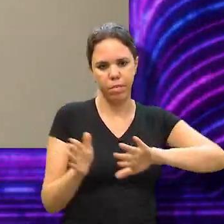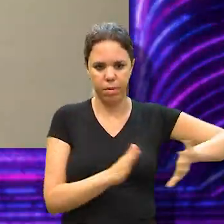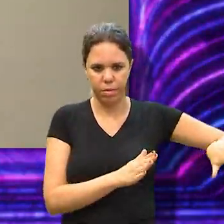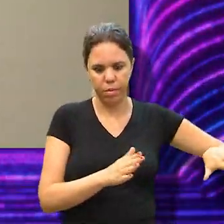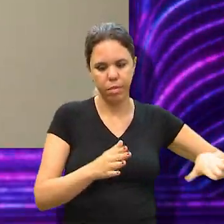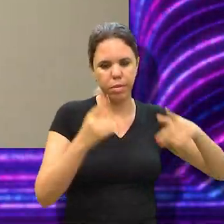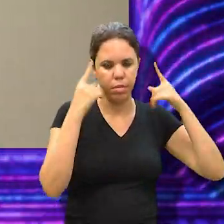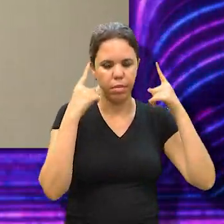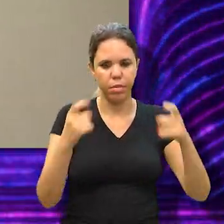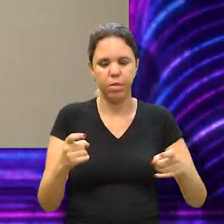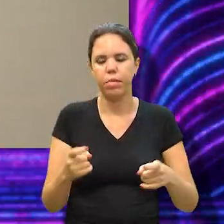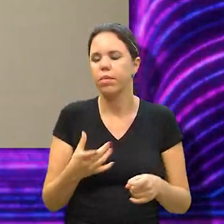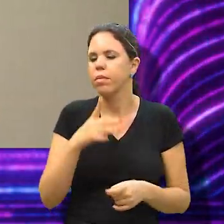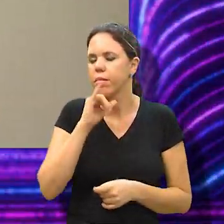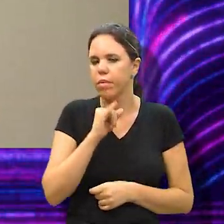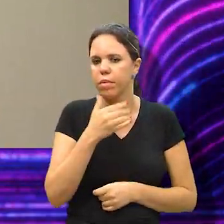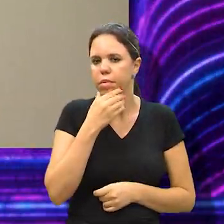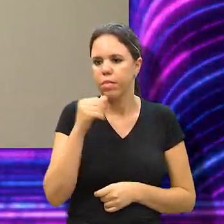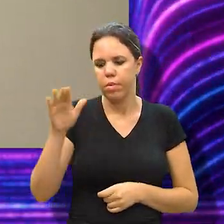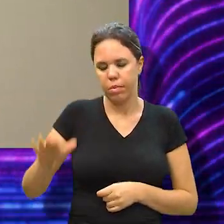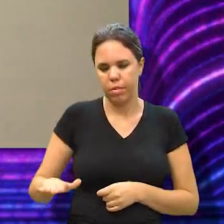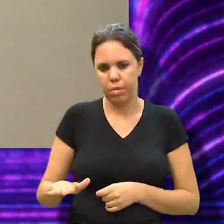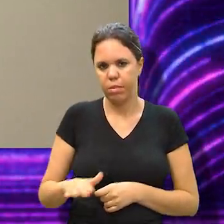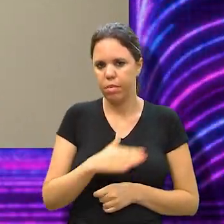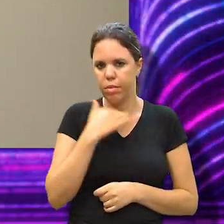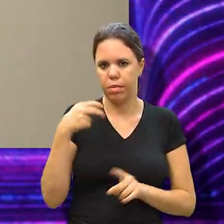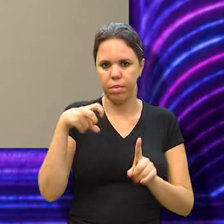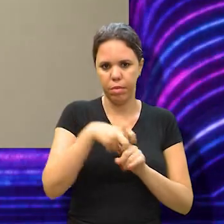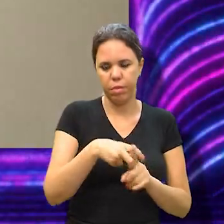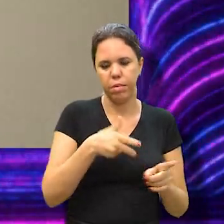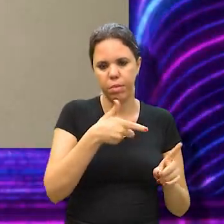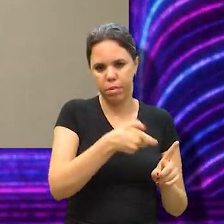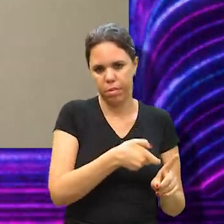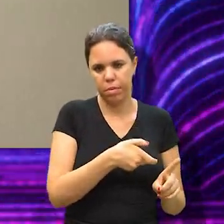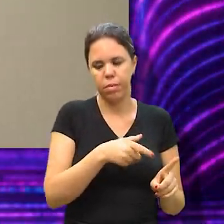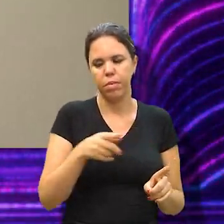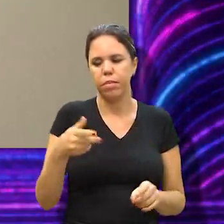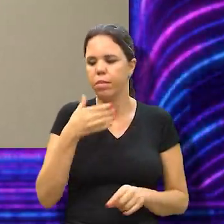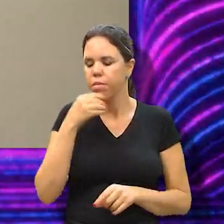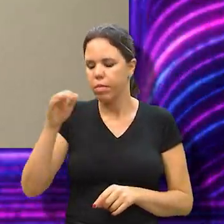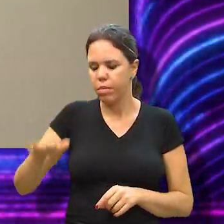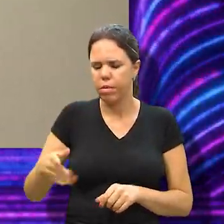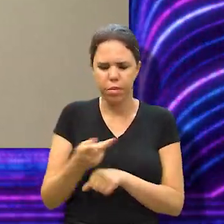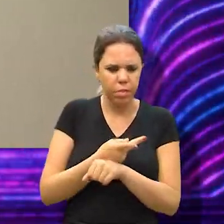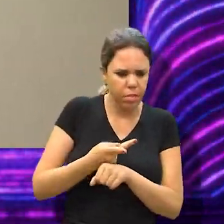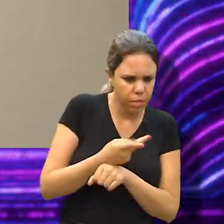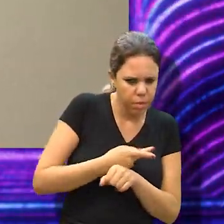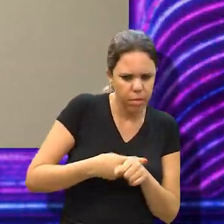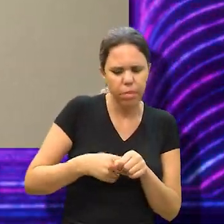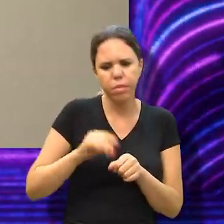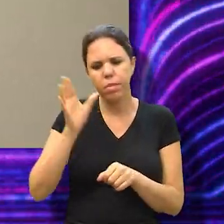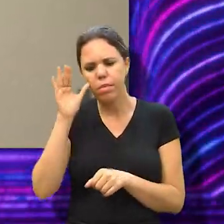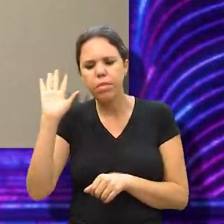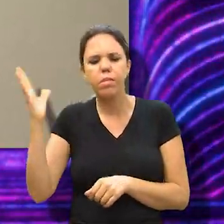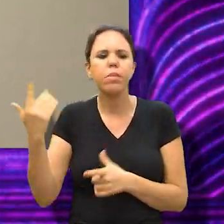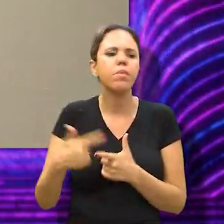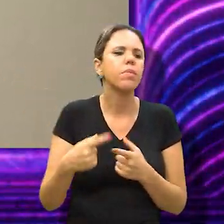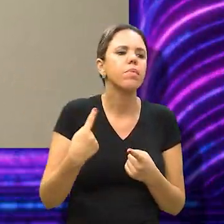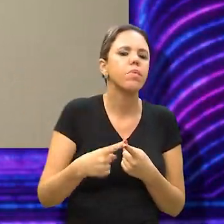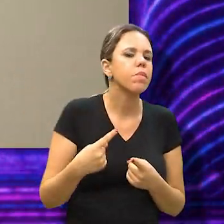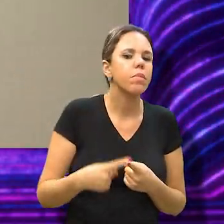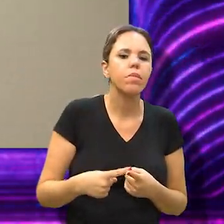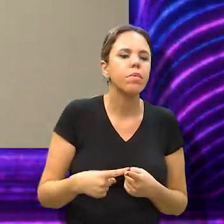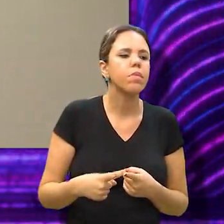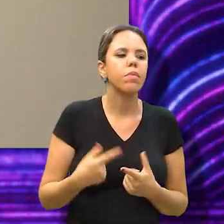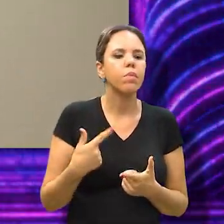né? Afinal, o pai do Tavinho, ele morreu num assalto violento, que obviamente ele vai em busca de descobrir o que pode ter